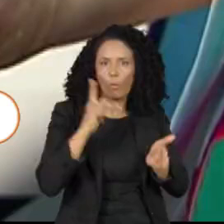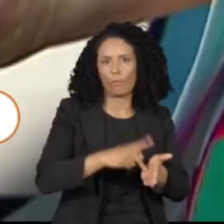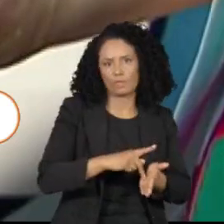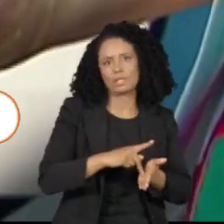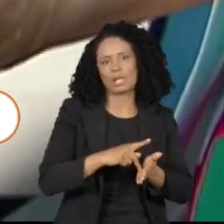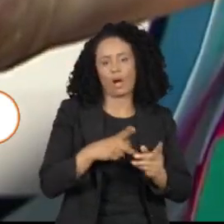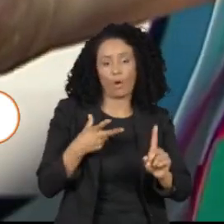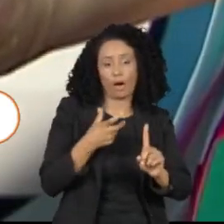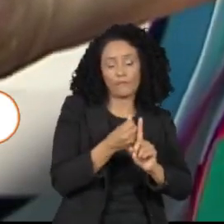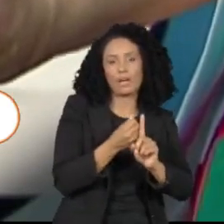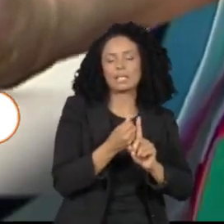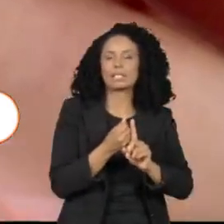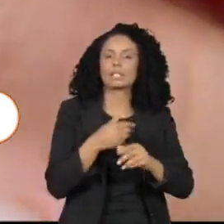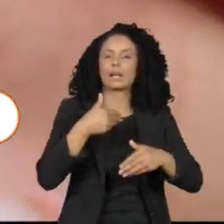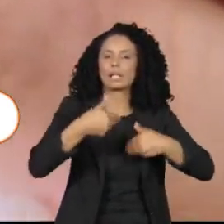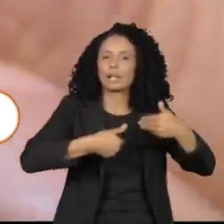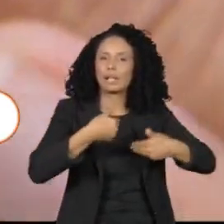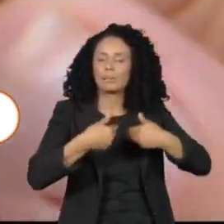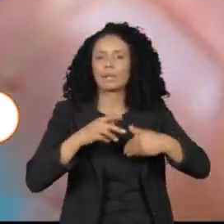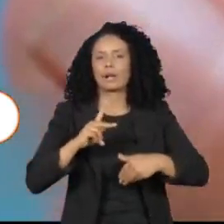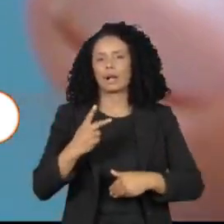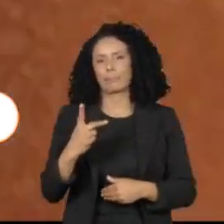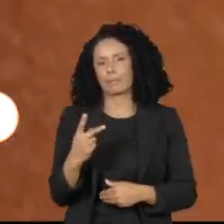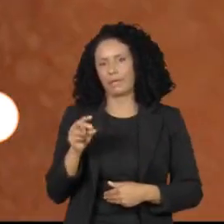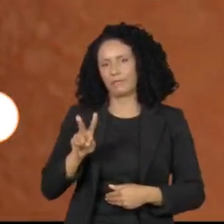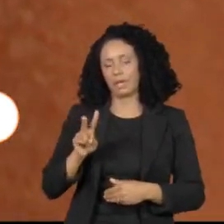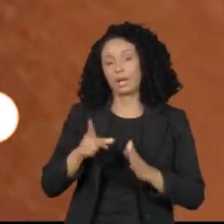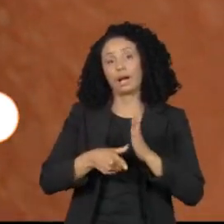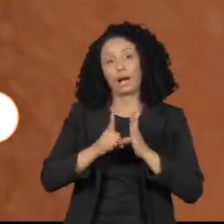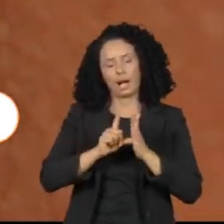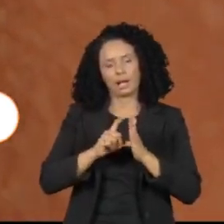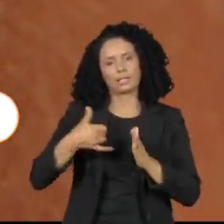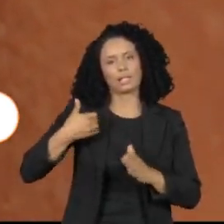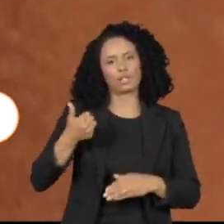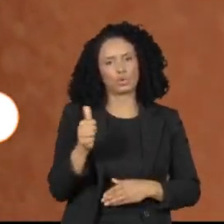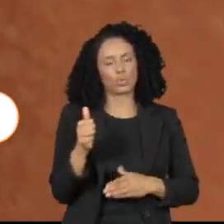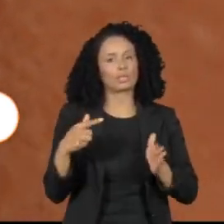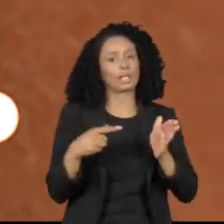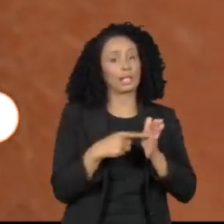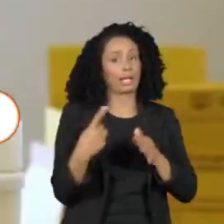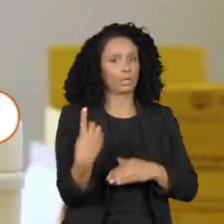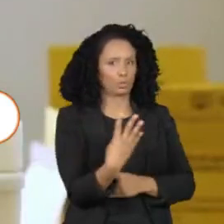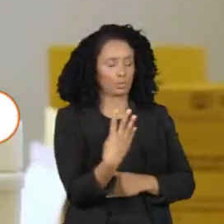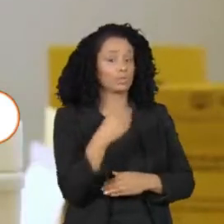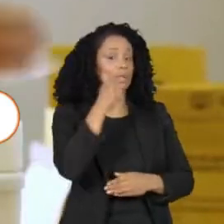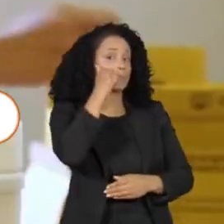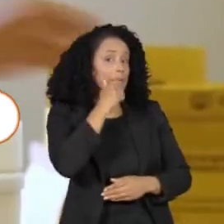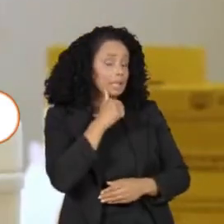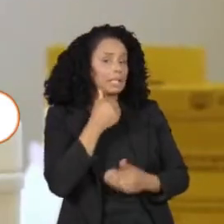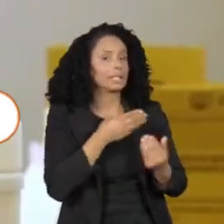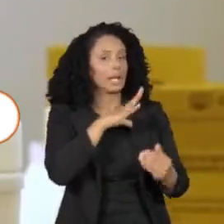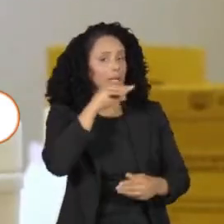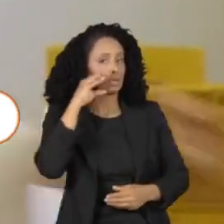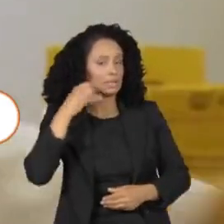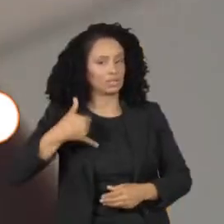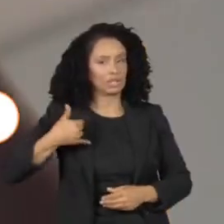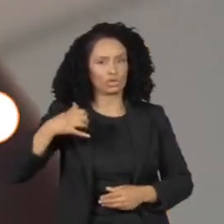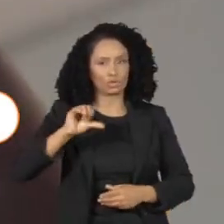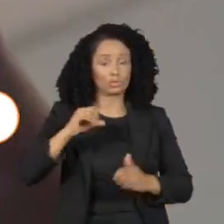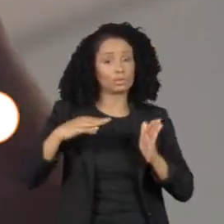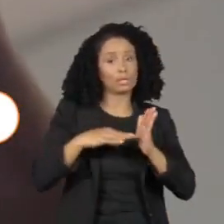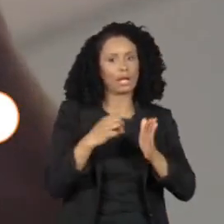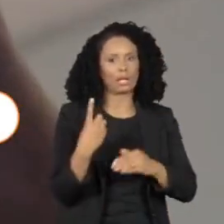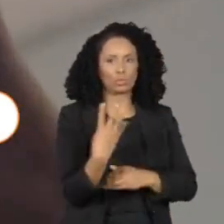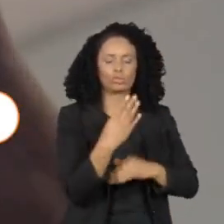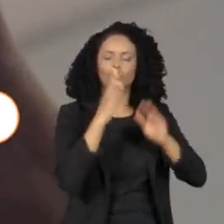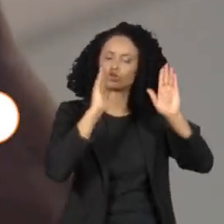HPV. Antes, a vacinação era para meninos de 11 a 14 anos. As meninas e adolescentes de 9 a 14 anos